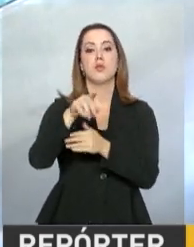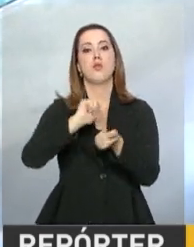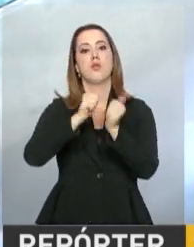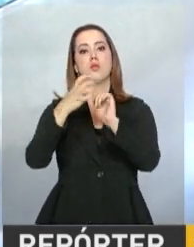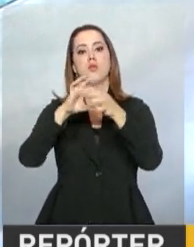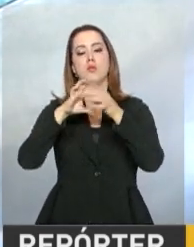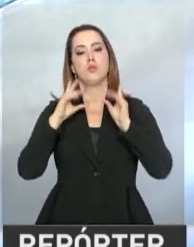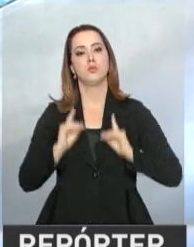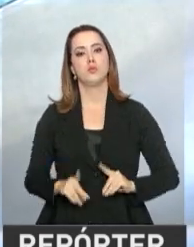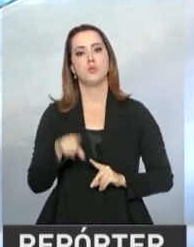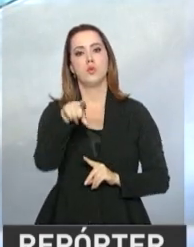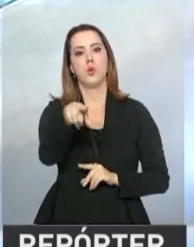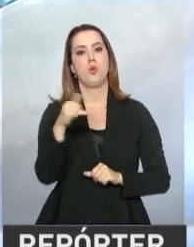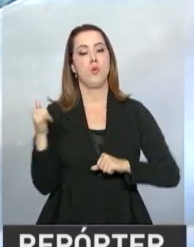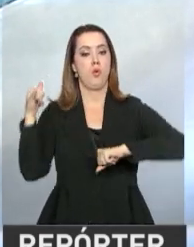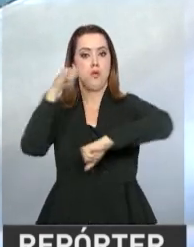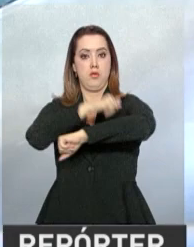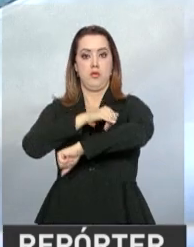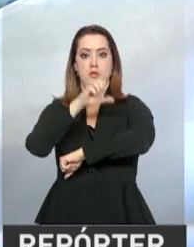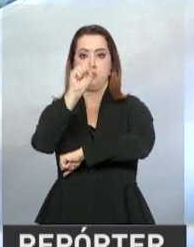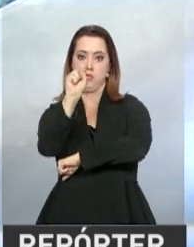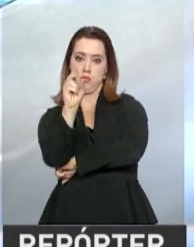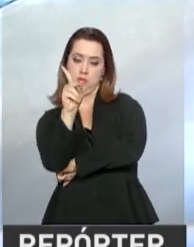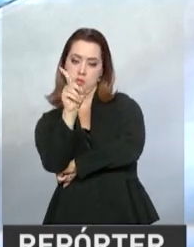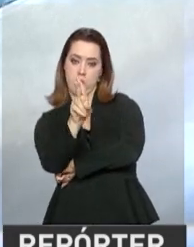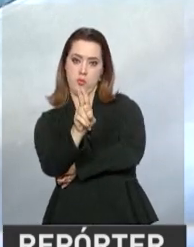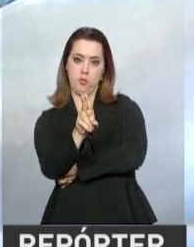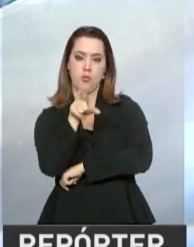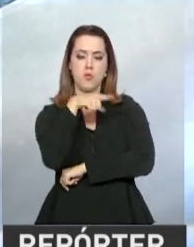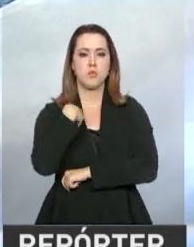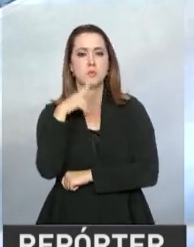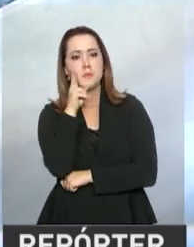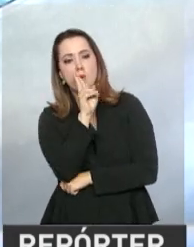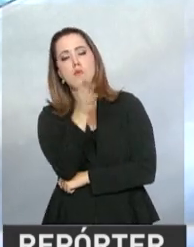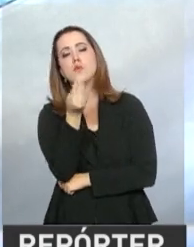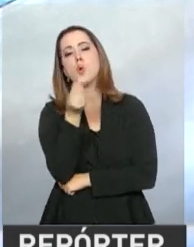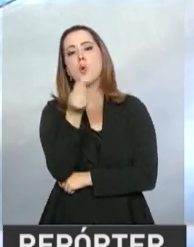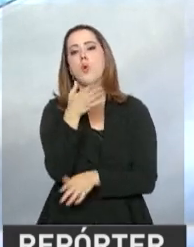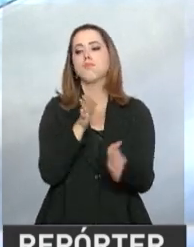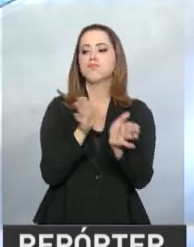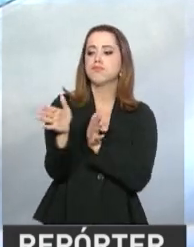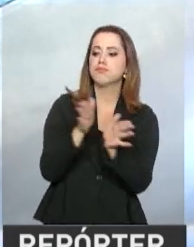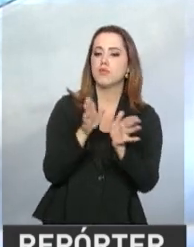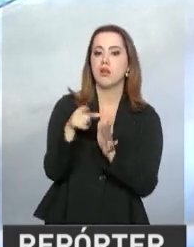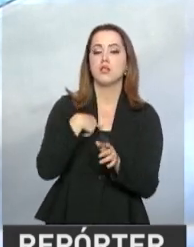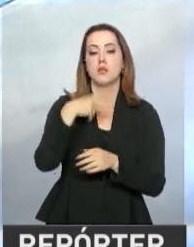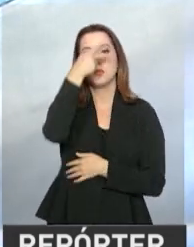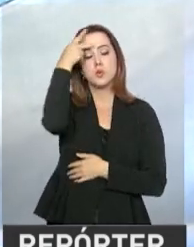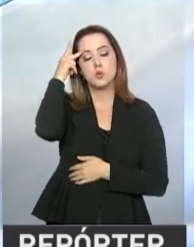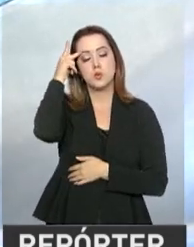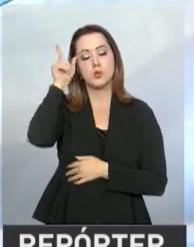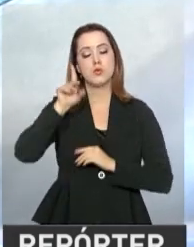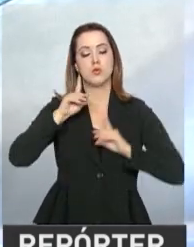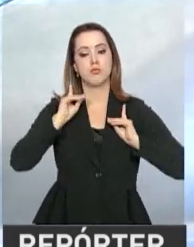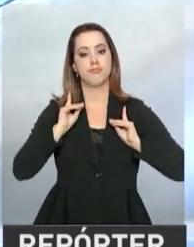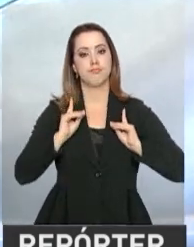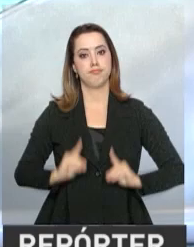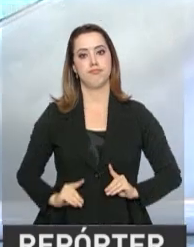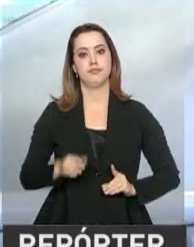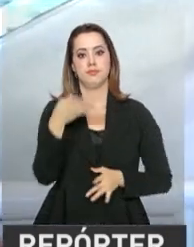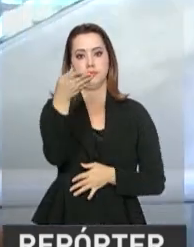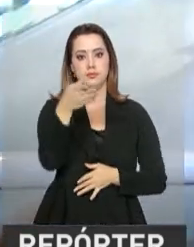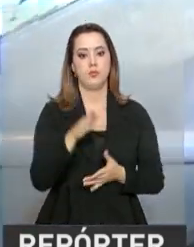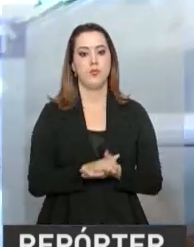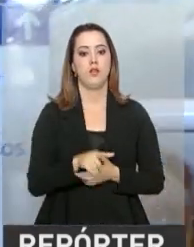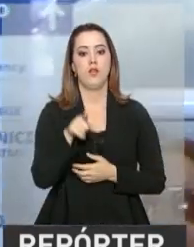Aeroporto Santos Dumont não ficou de fora dessa. Nós viemos conferir como está a estrutura para as pessoas com deficiência ou mobilidade reduzida. Nós encontramos